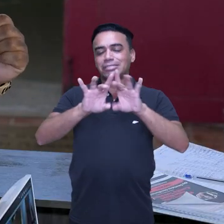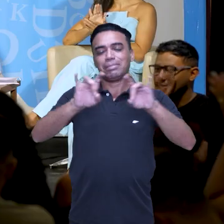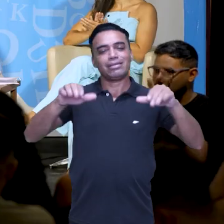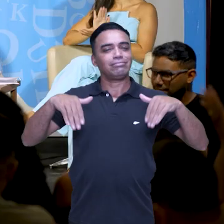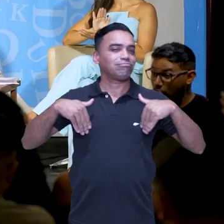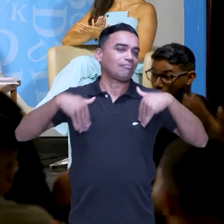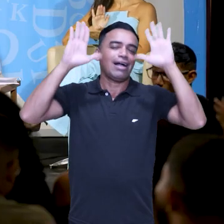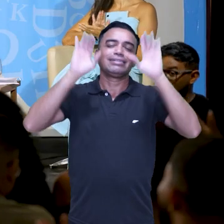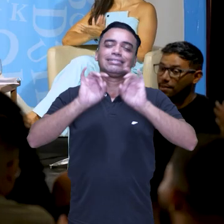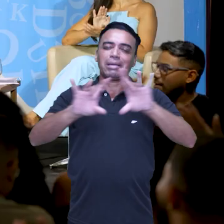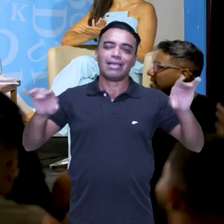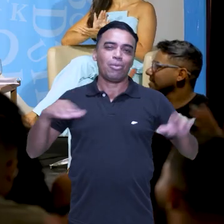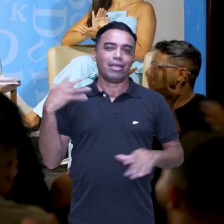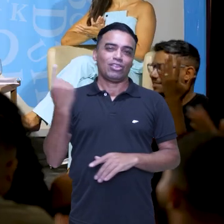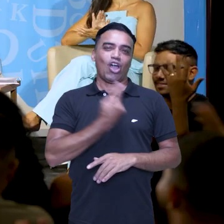nós.